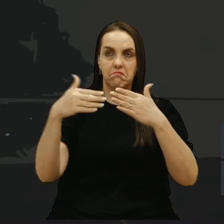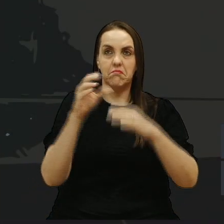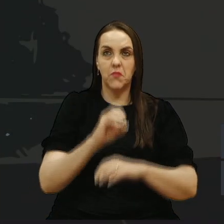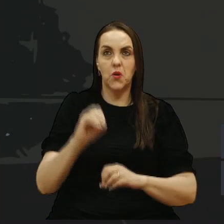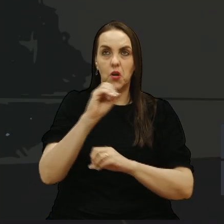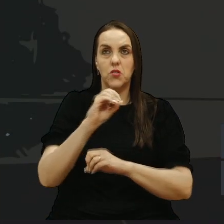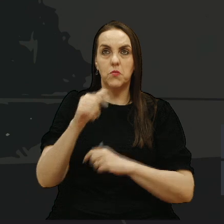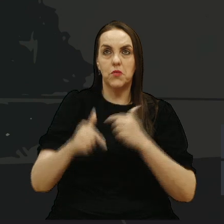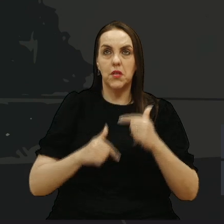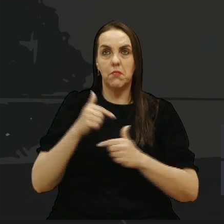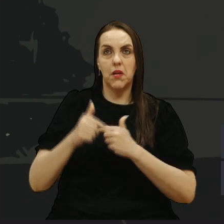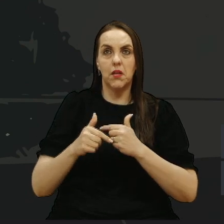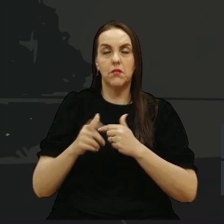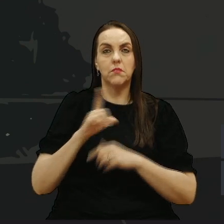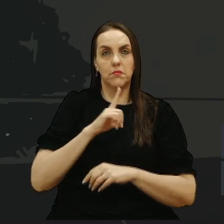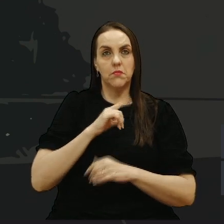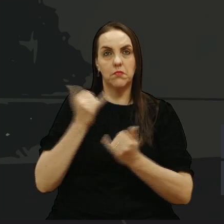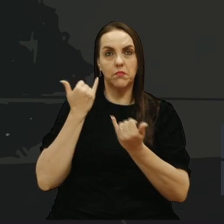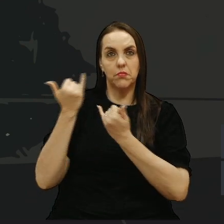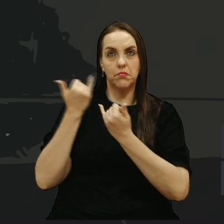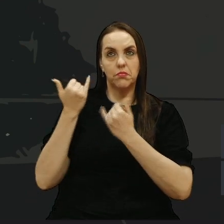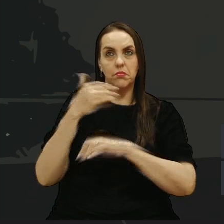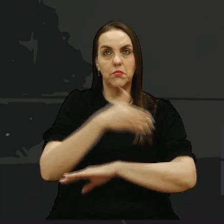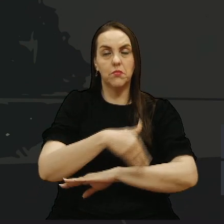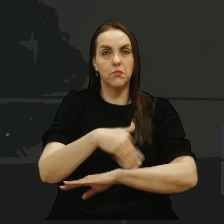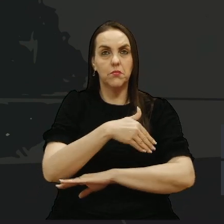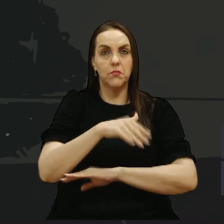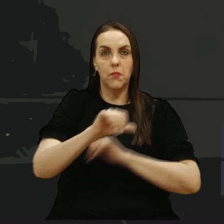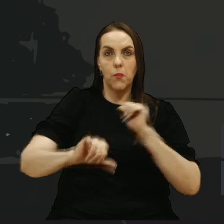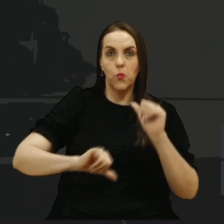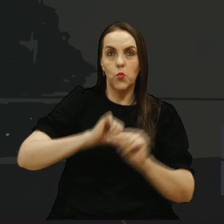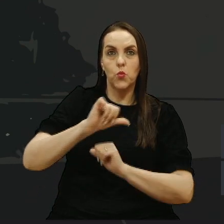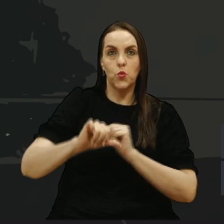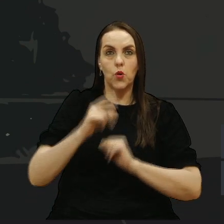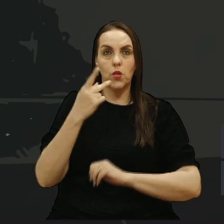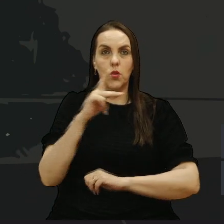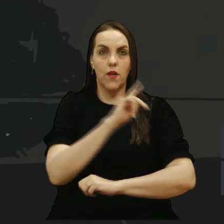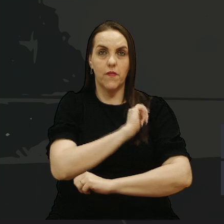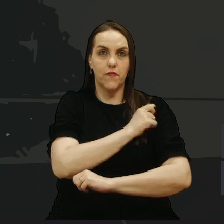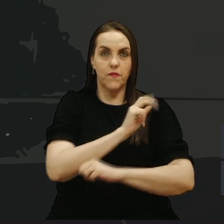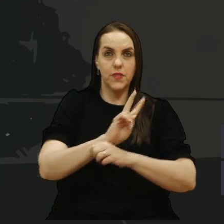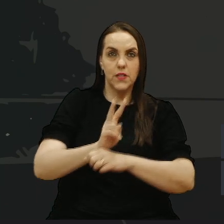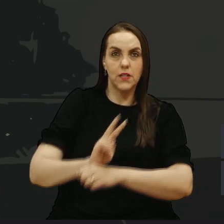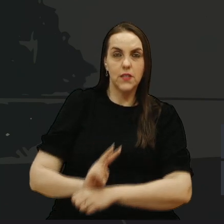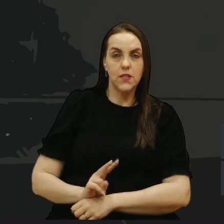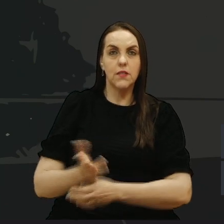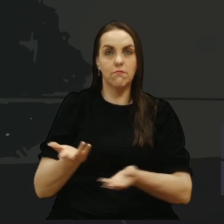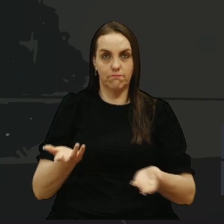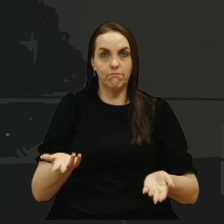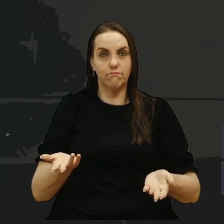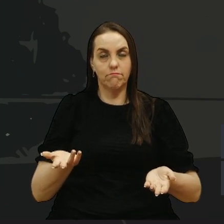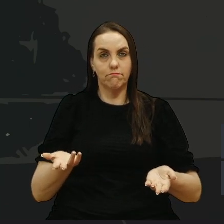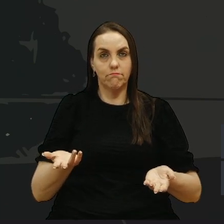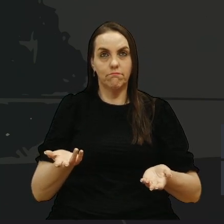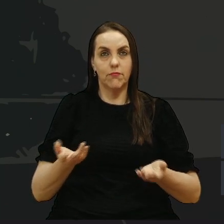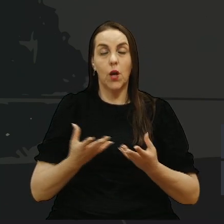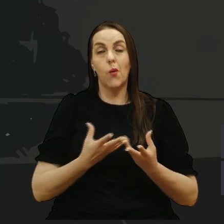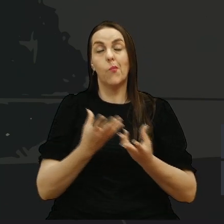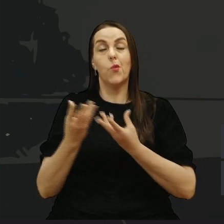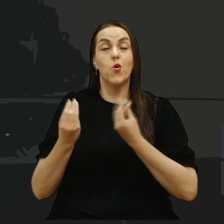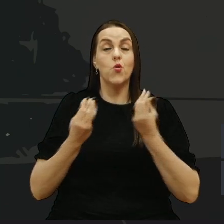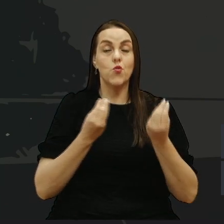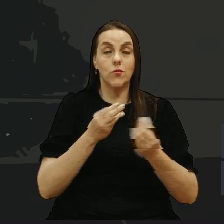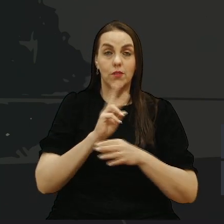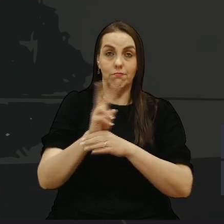tenho escutado bastante na rua o que mudou depois daquela sua fiscalização, Iago, da fiscalização nossa, né, Dai? Tantas que a gente fez,